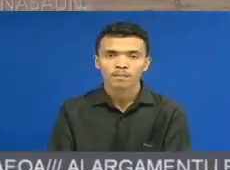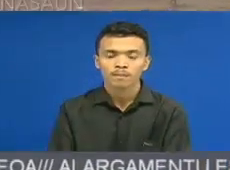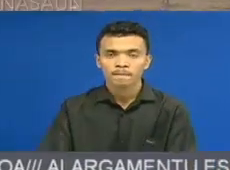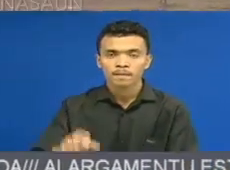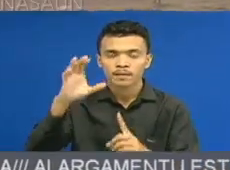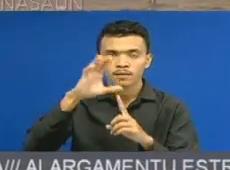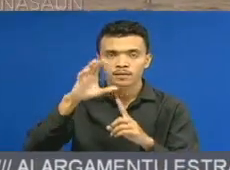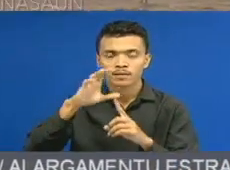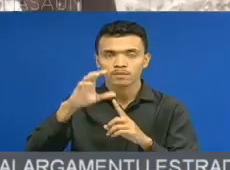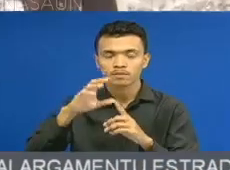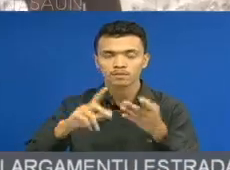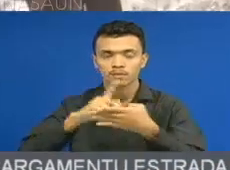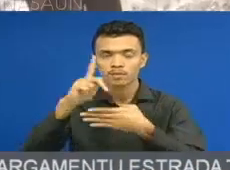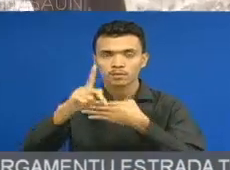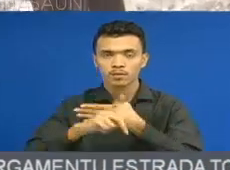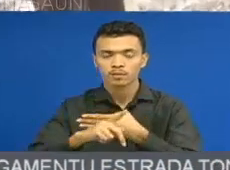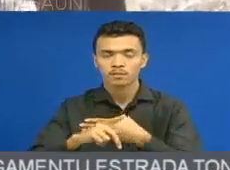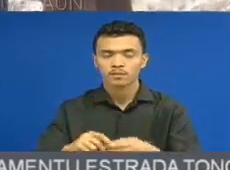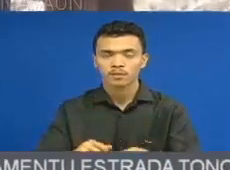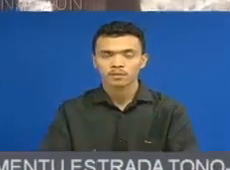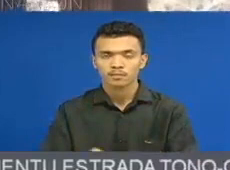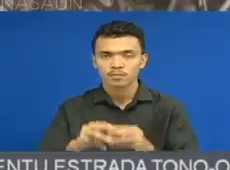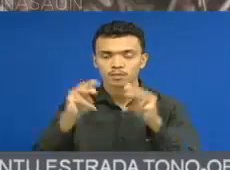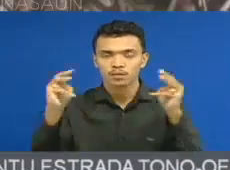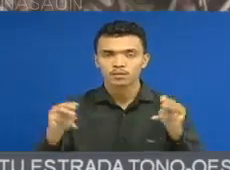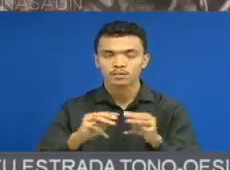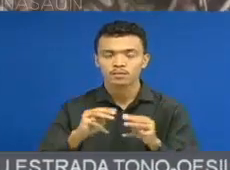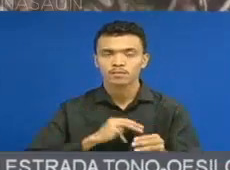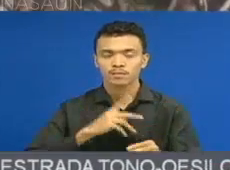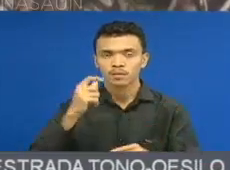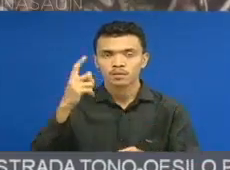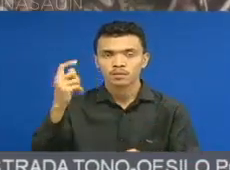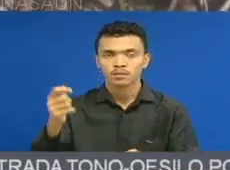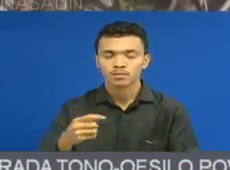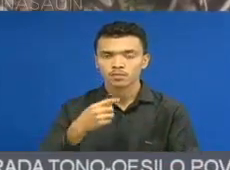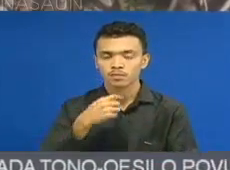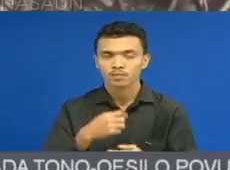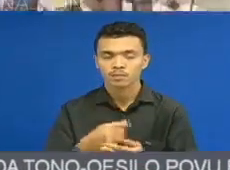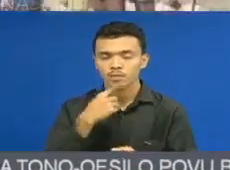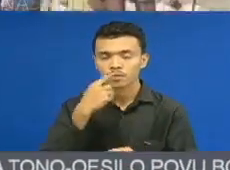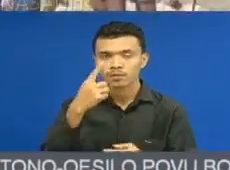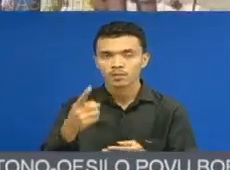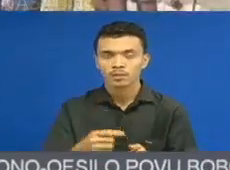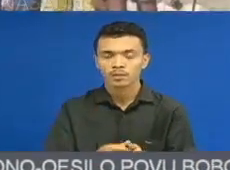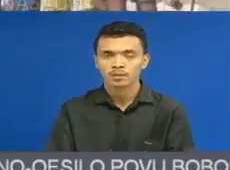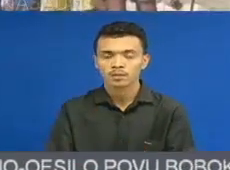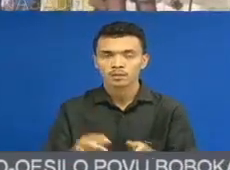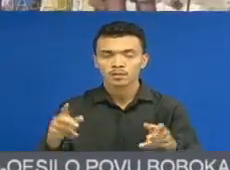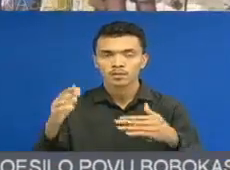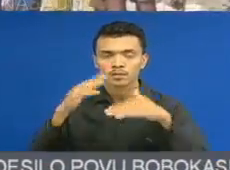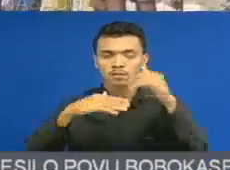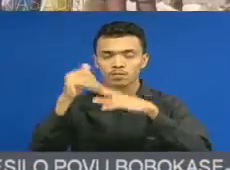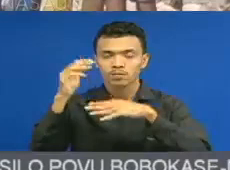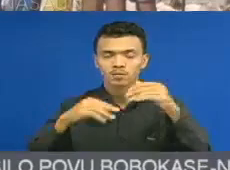Chefe Departamento Programa, Desenvolvimento Integrado Municipal Manatutu, André de Fátima Veiga Sateteng, projeto construção